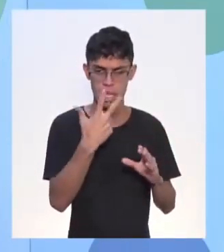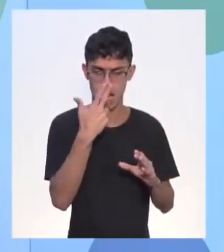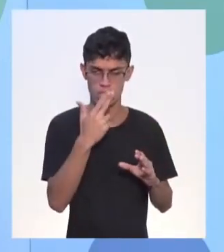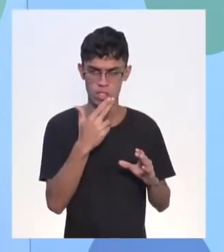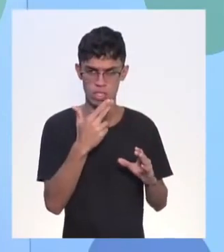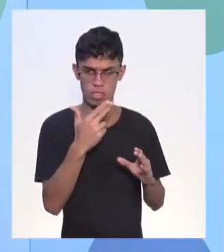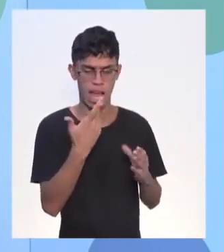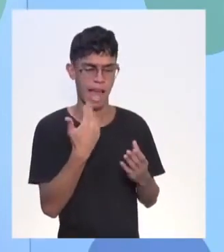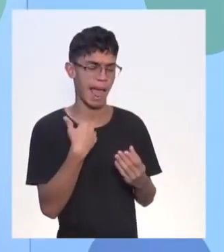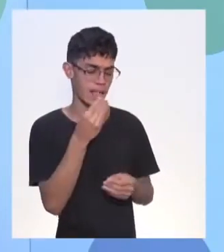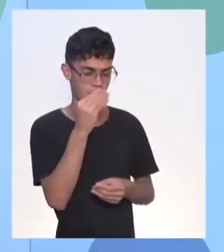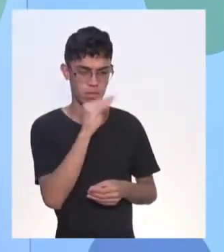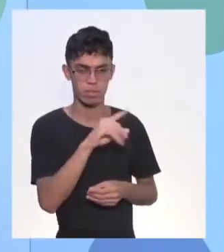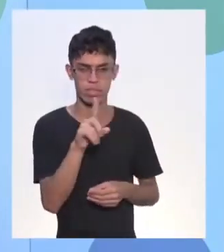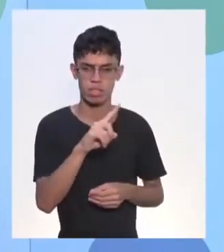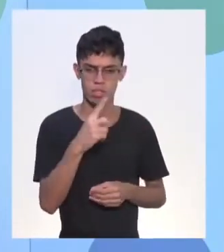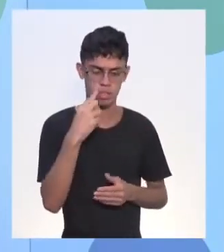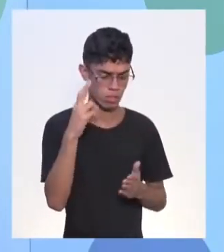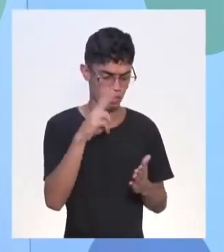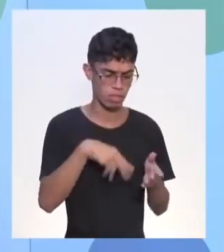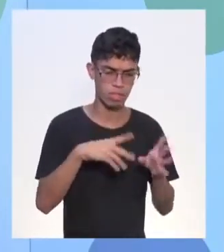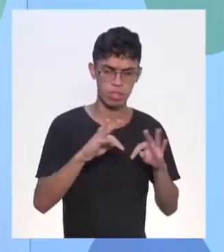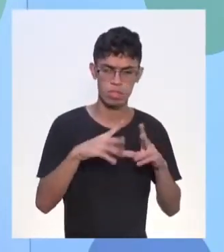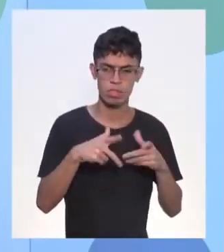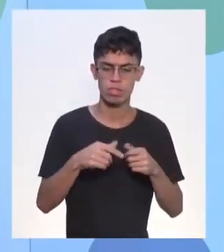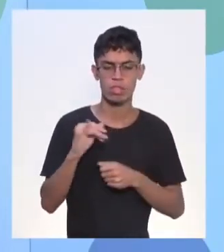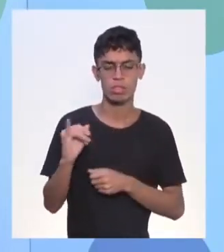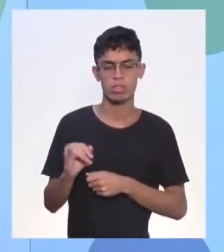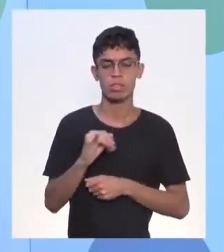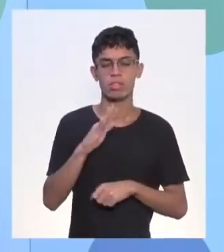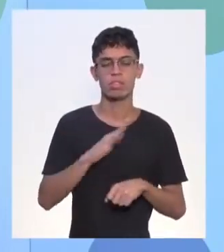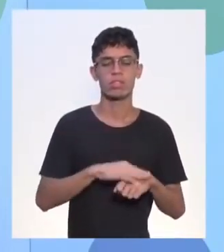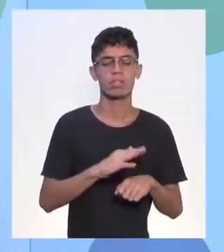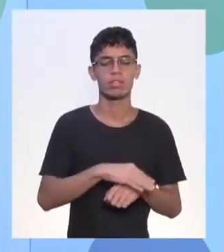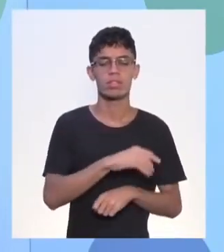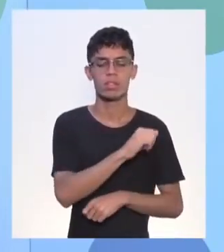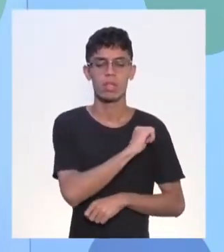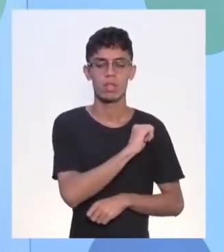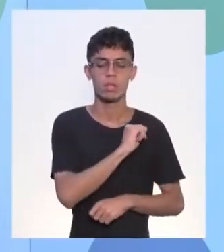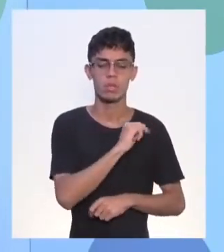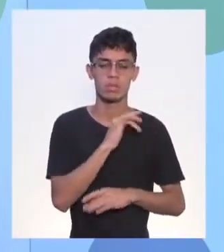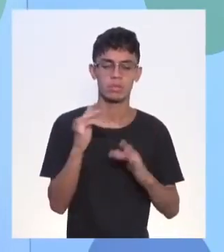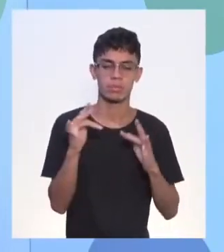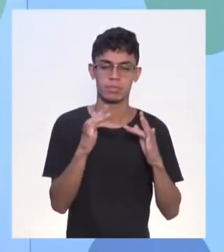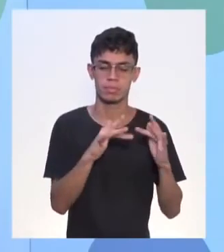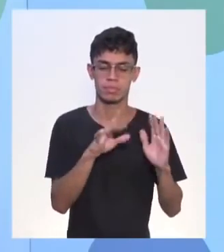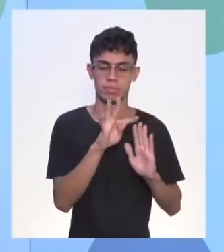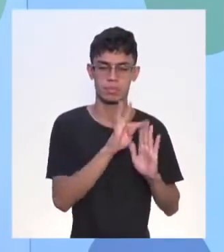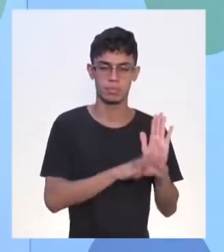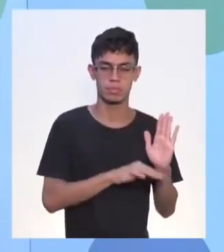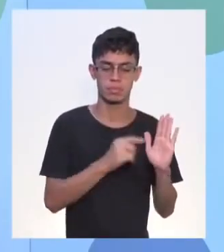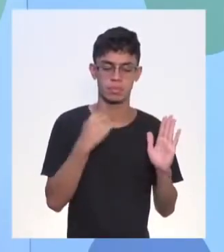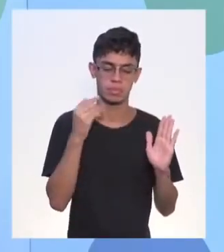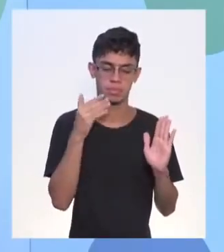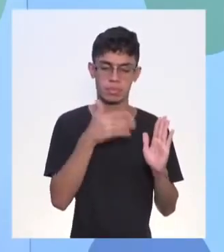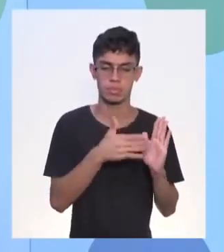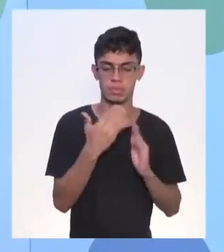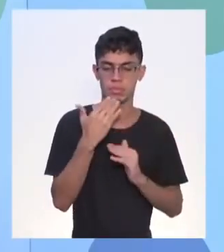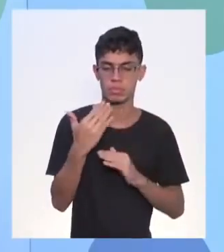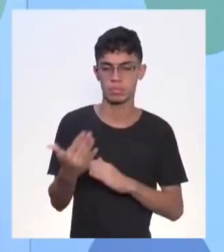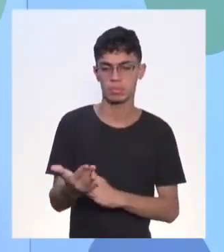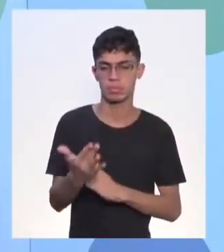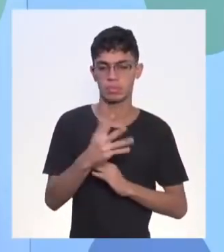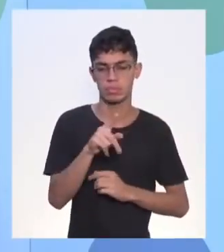dos textos serem muito complexos e tal, mas assim, a importância também de fazer o aluno se conectar com esse tipo de texto. Então, a gente pede ajuda